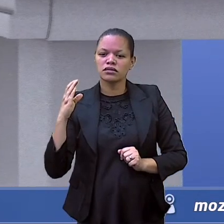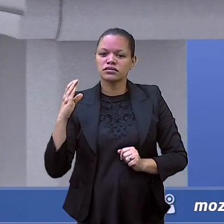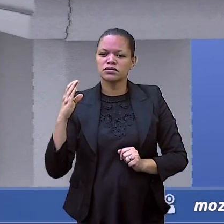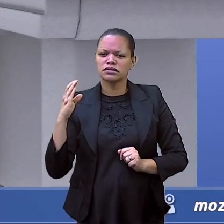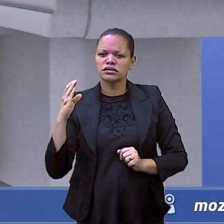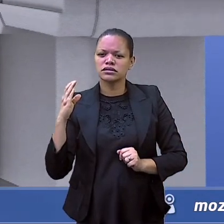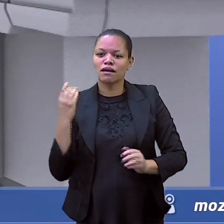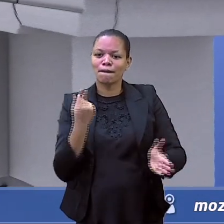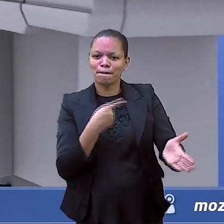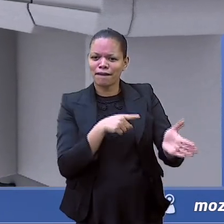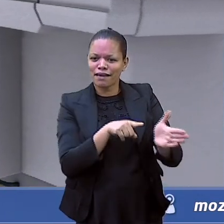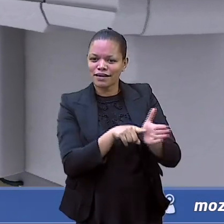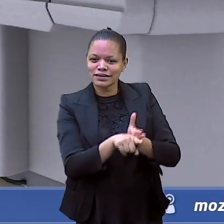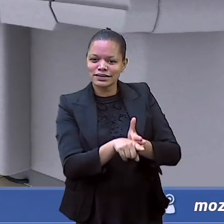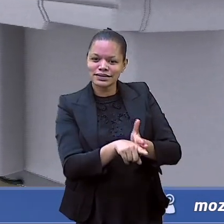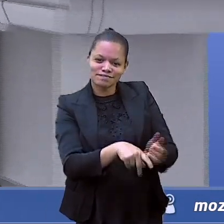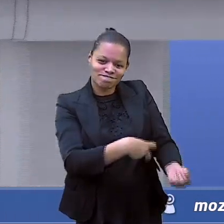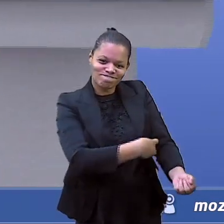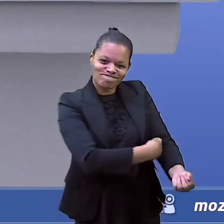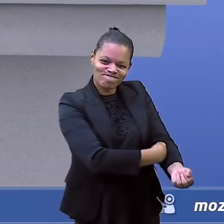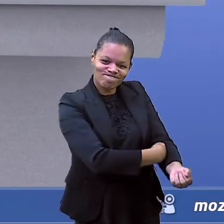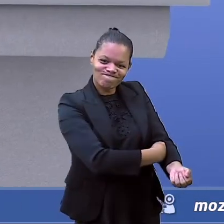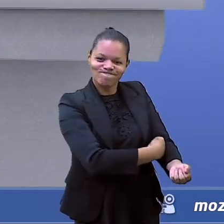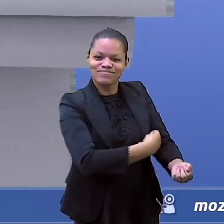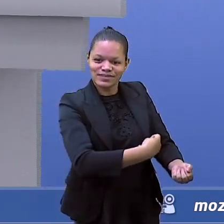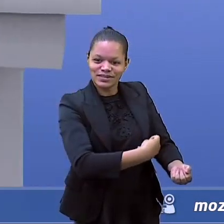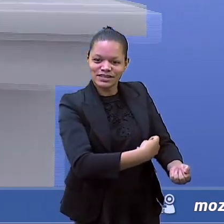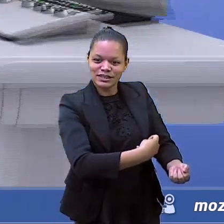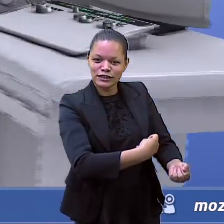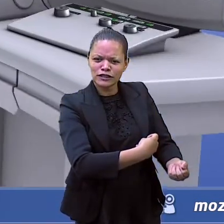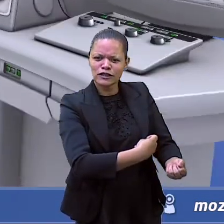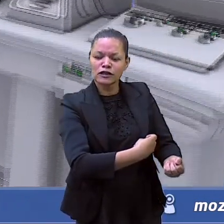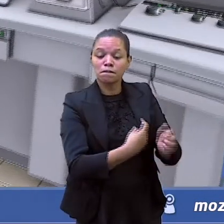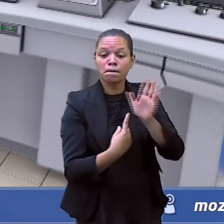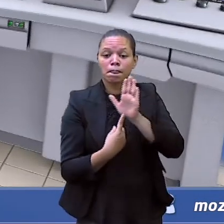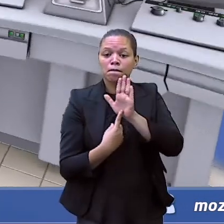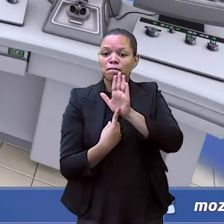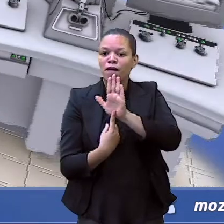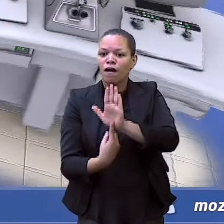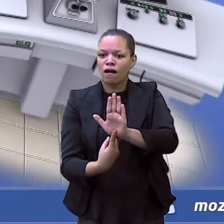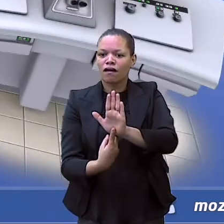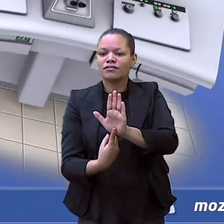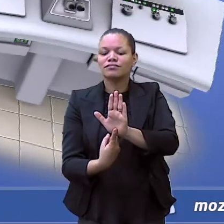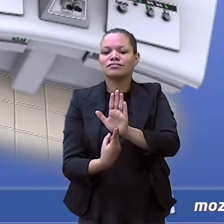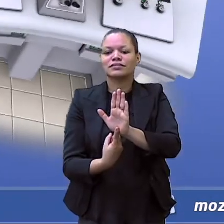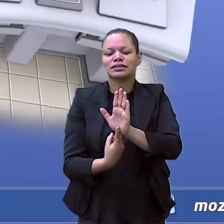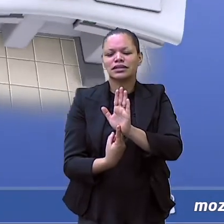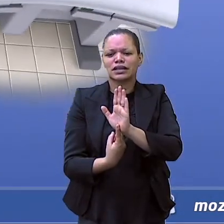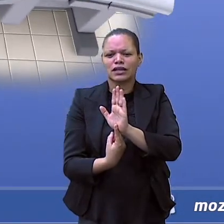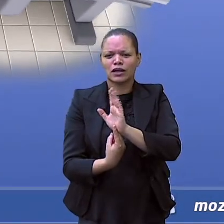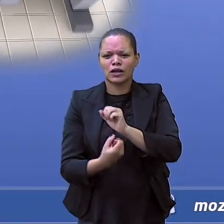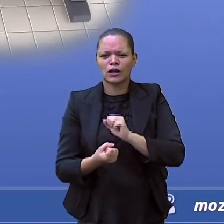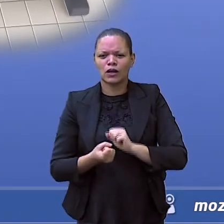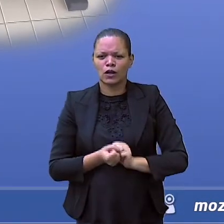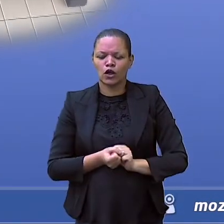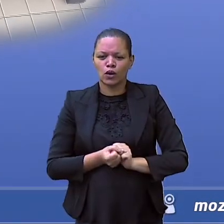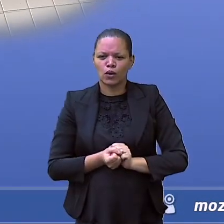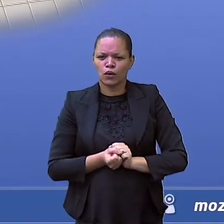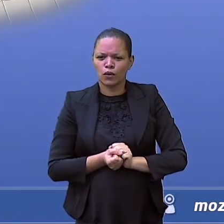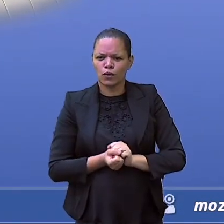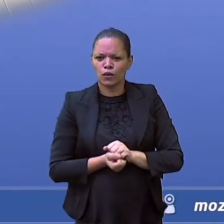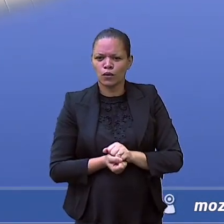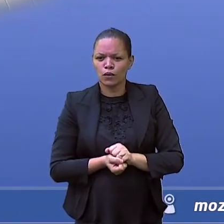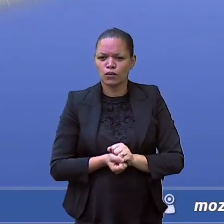Análise de exame e dando aí o resultado. Nós temos aí diversos modelos de